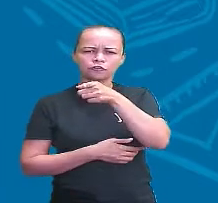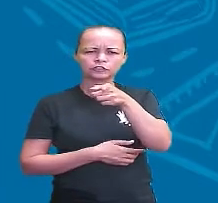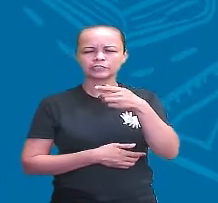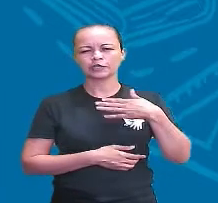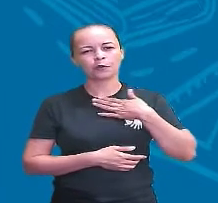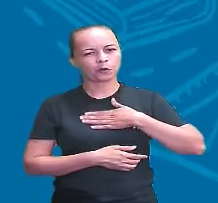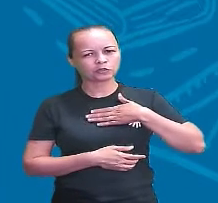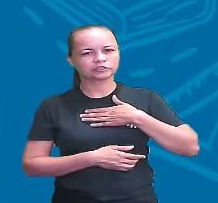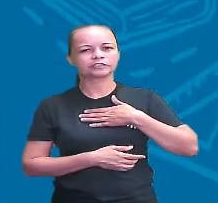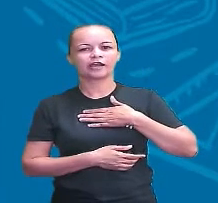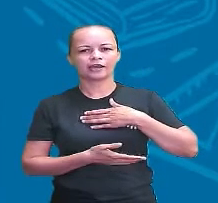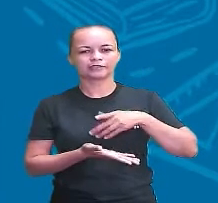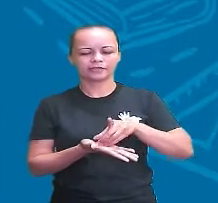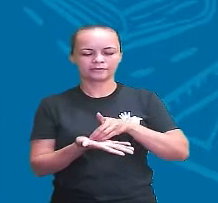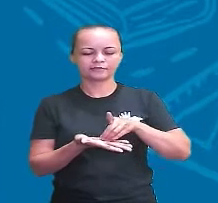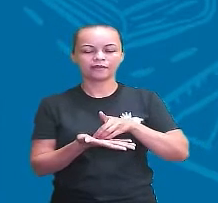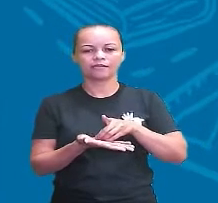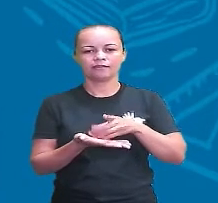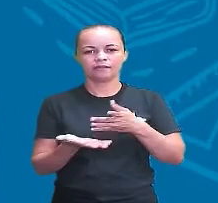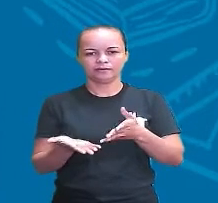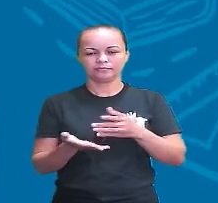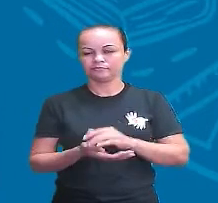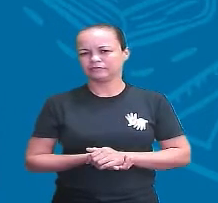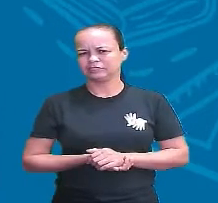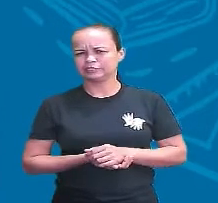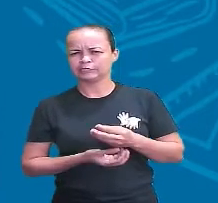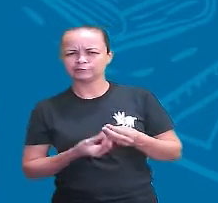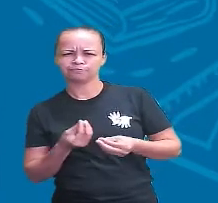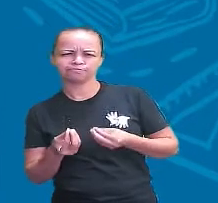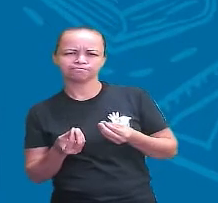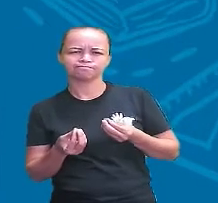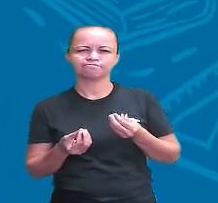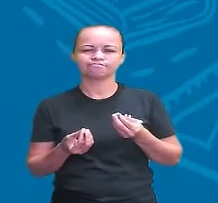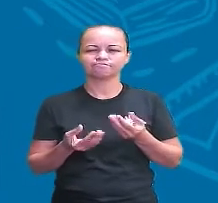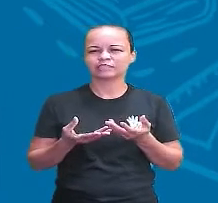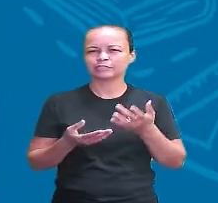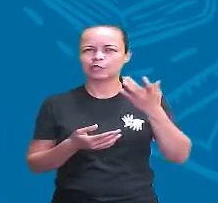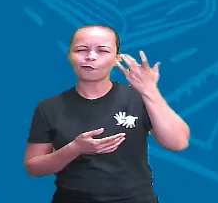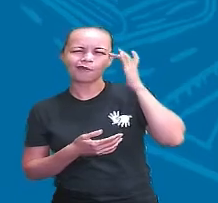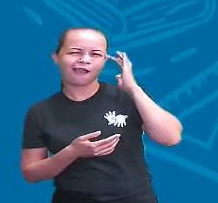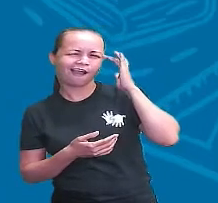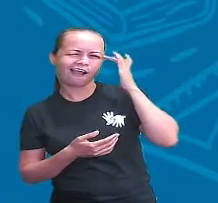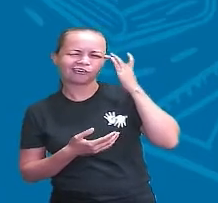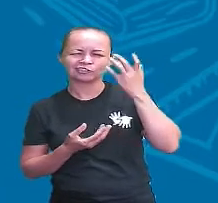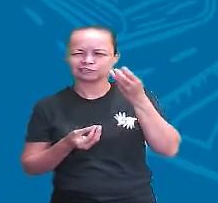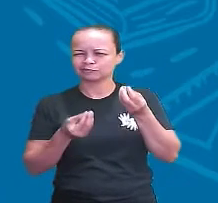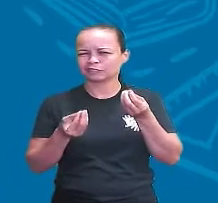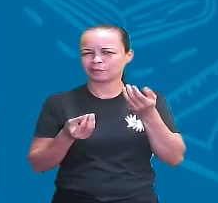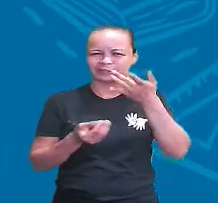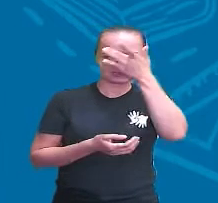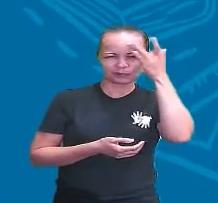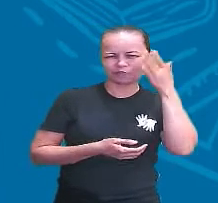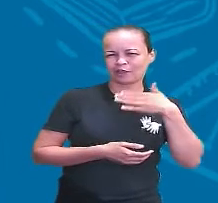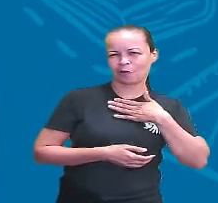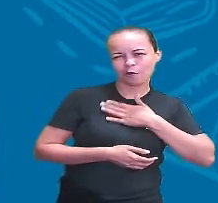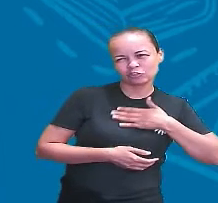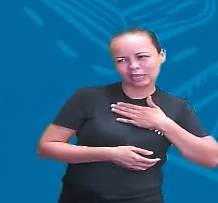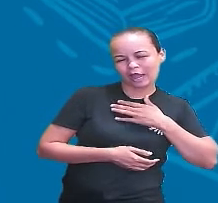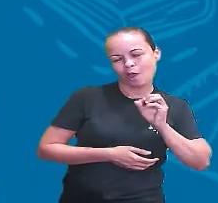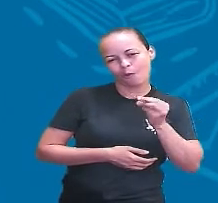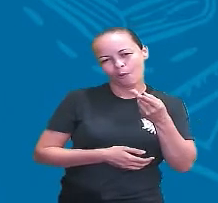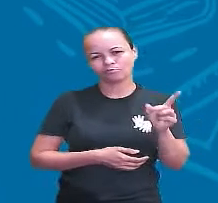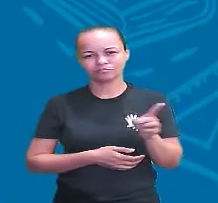CD. Então, aí, ó, previsão que não tem aí evidência, não tem nada de certeza que a pessoa pode gostar ou não. Ficou aquela